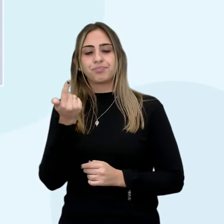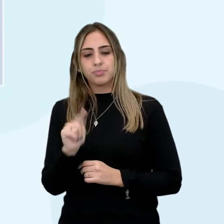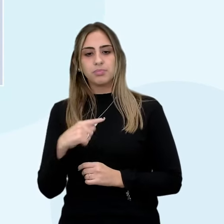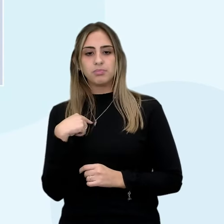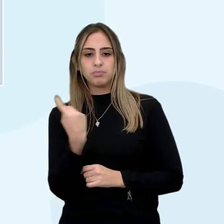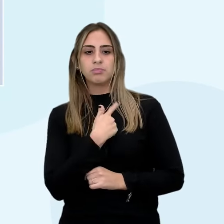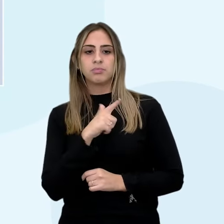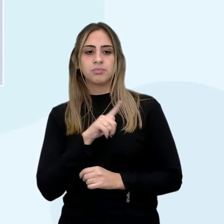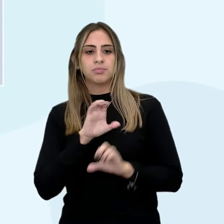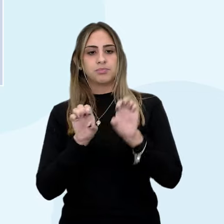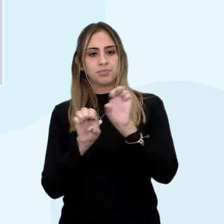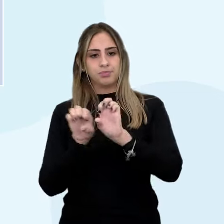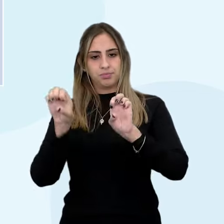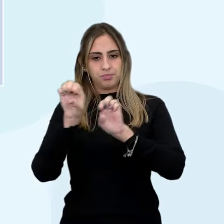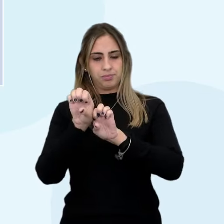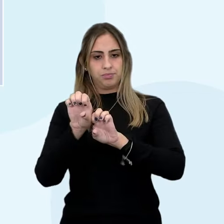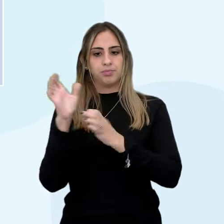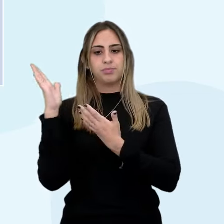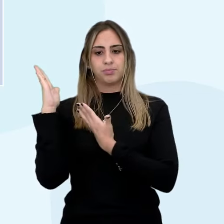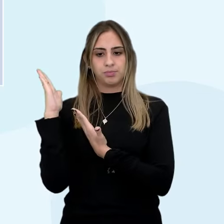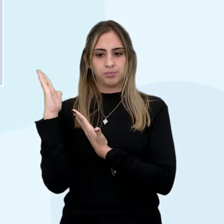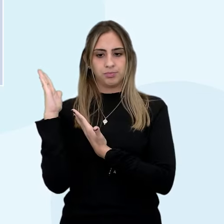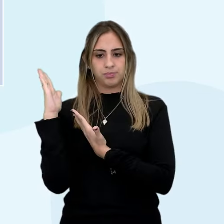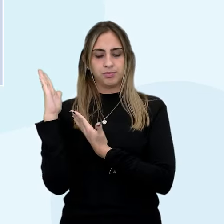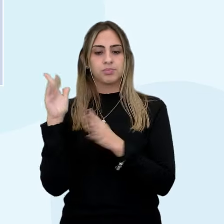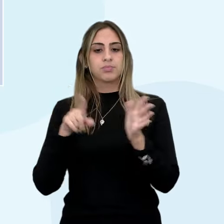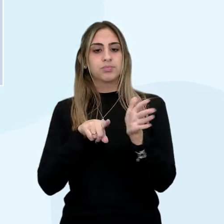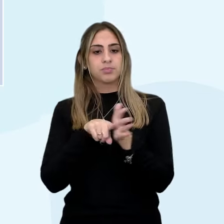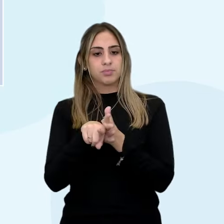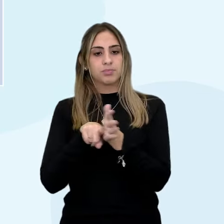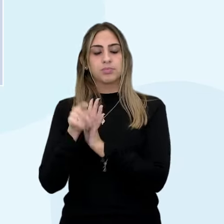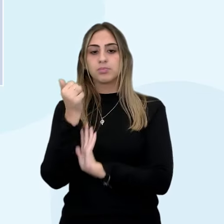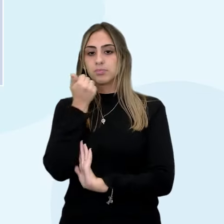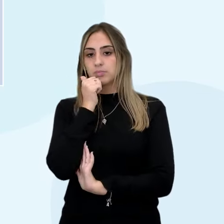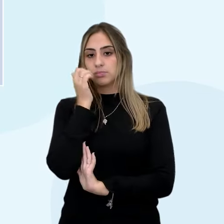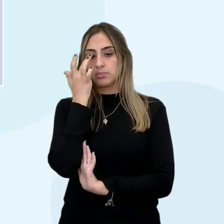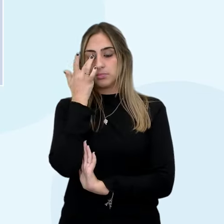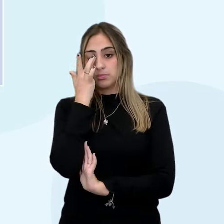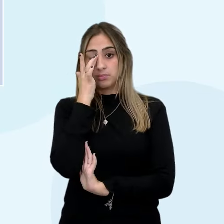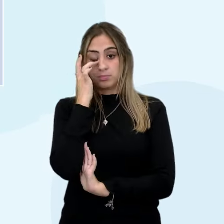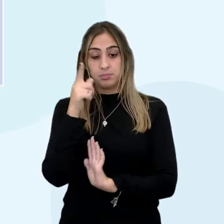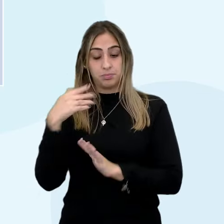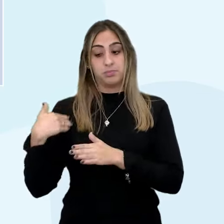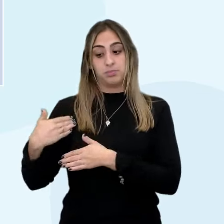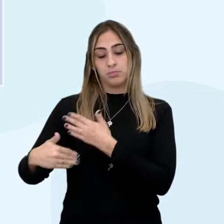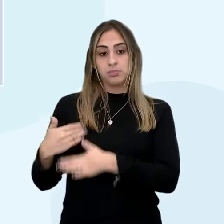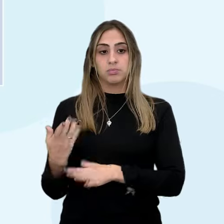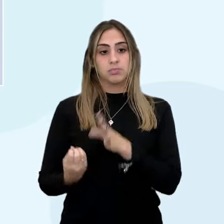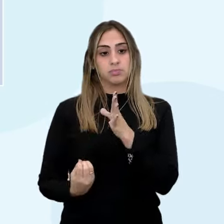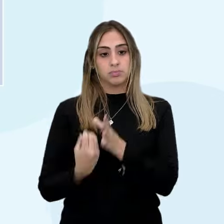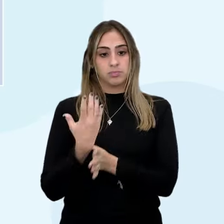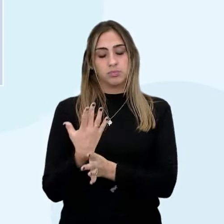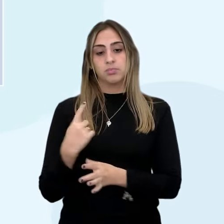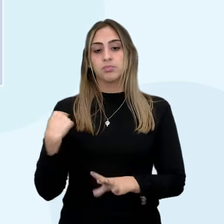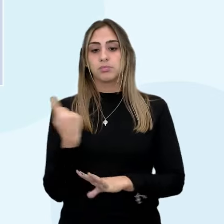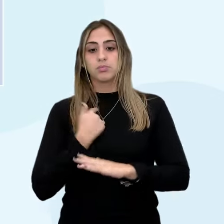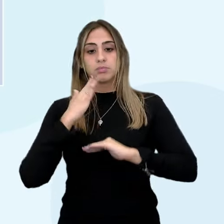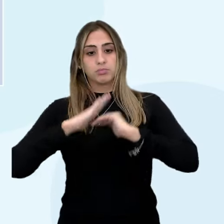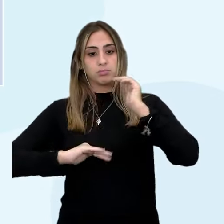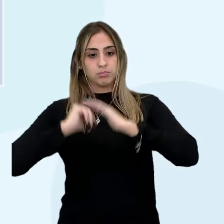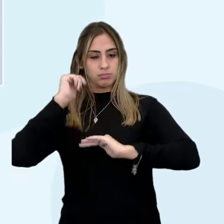nós temos os nossos eixos estruturantes e investigação científica e processos criativos e as nossas